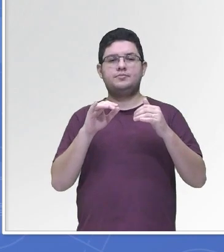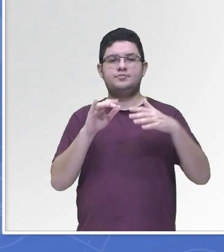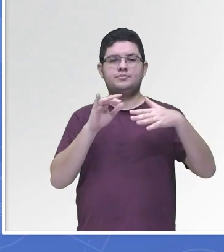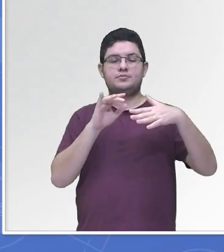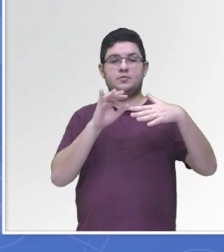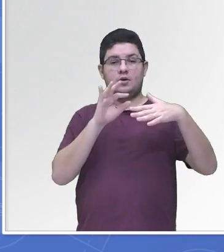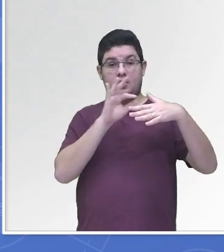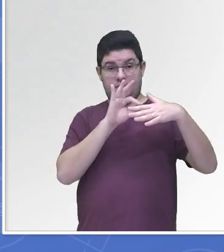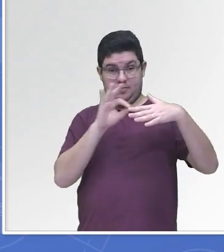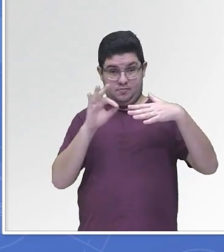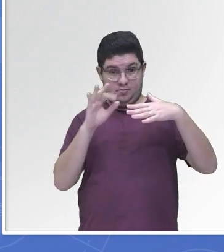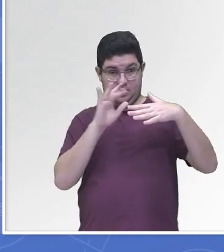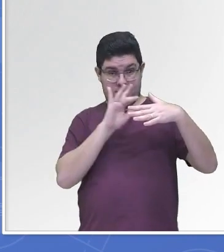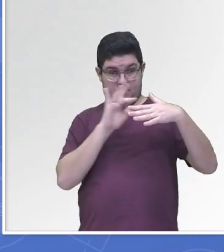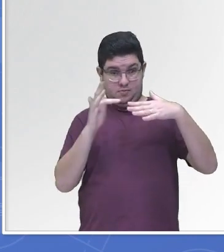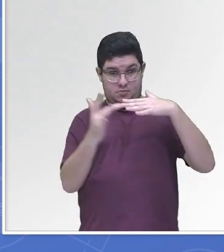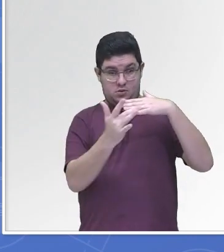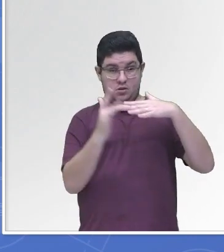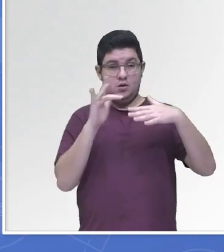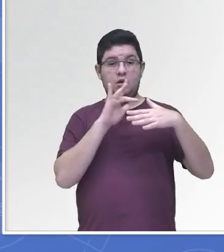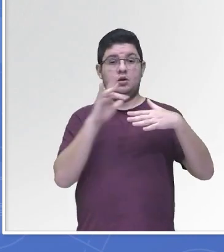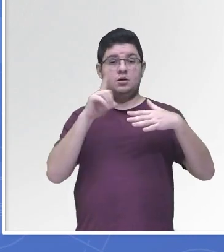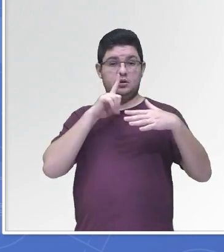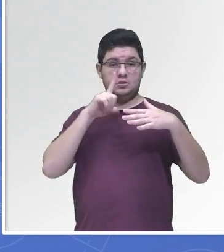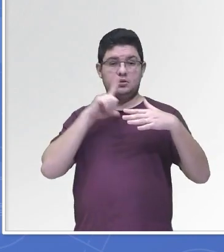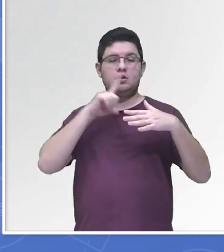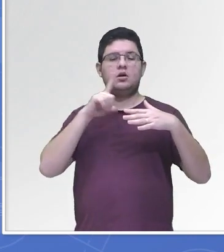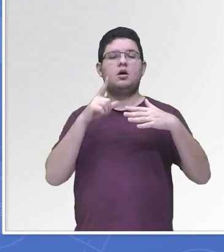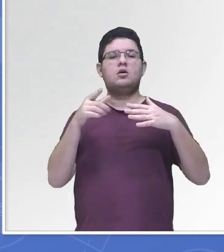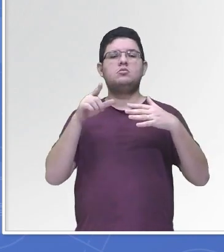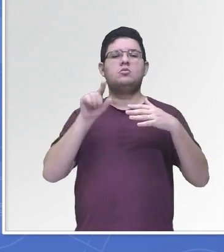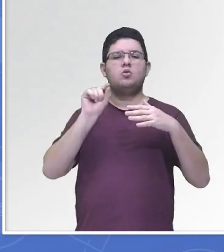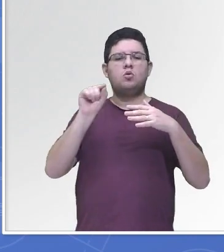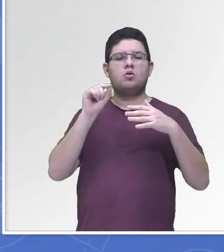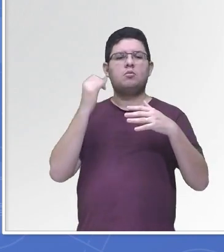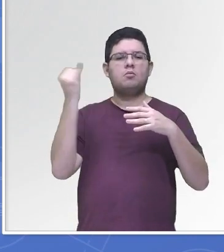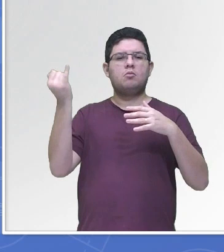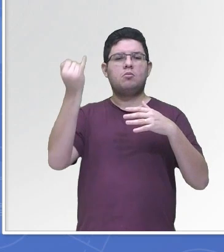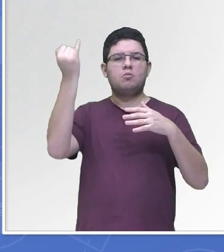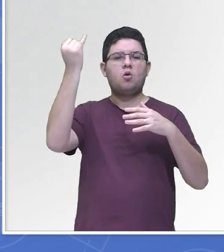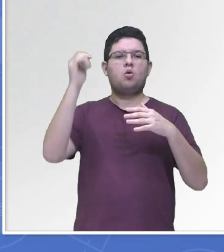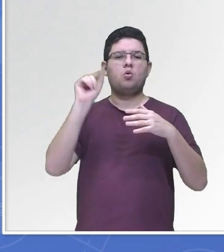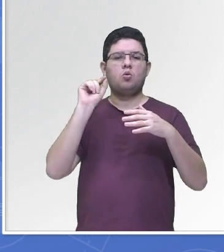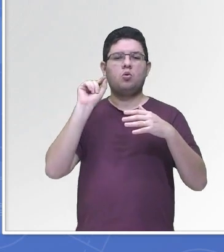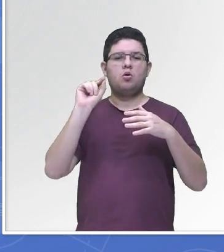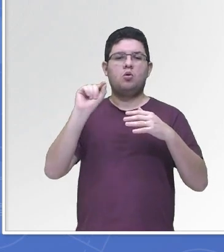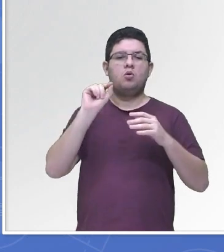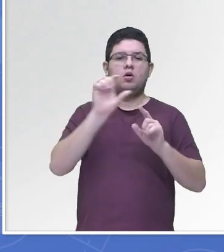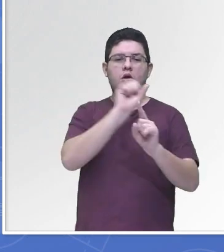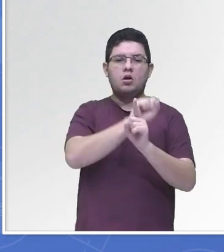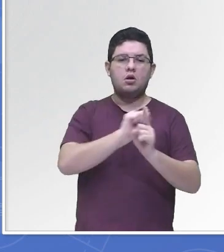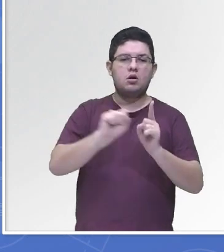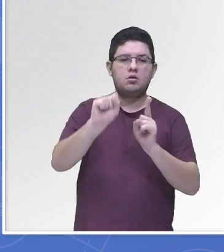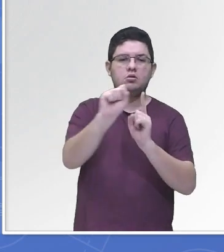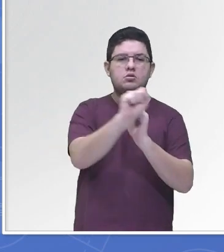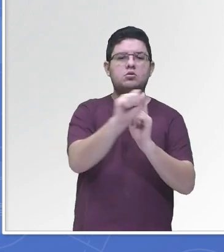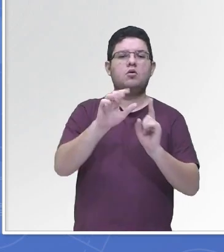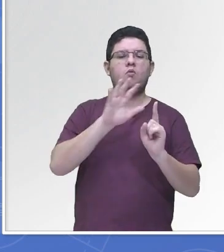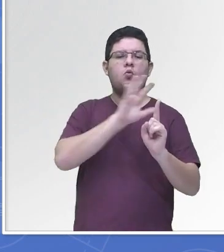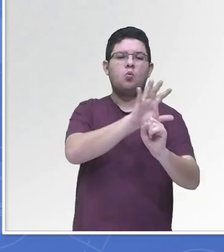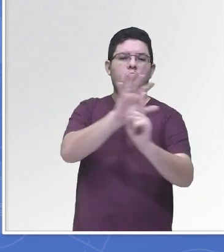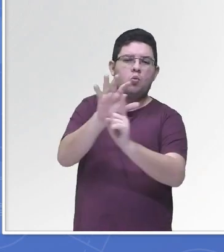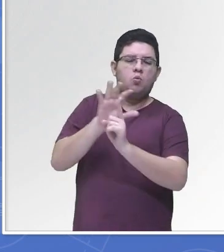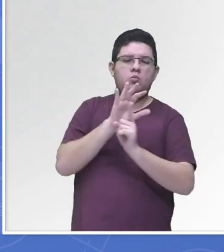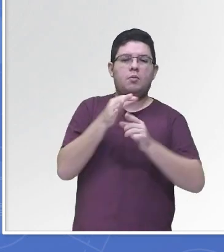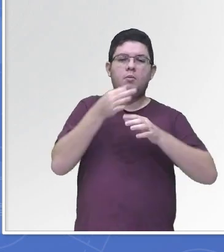e exerce grande influência na construção da opinião pública. Com base no texto, né, comente as seguintes